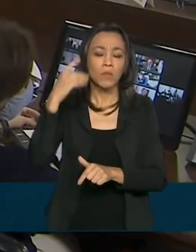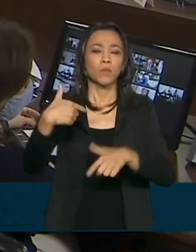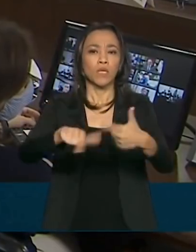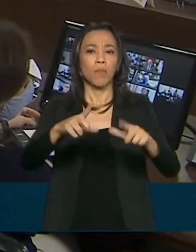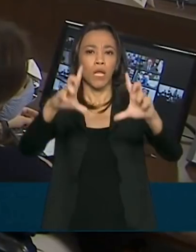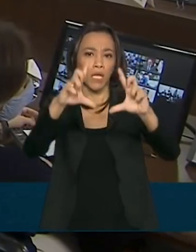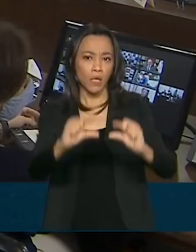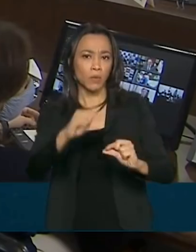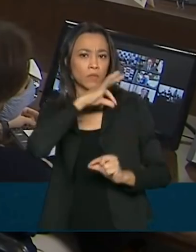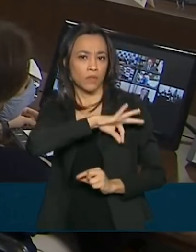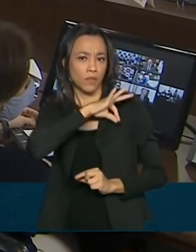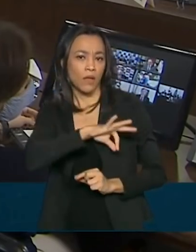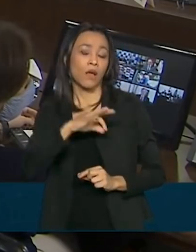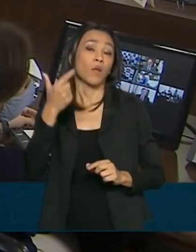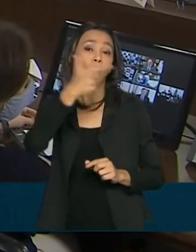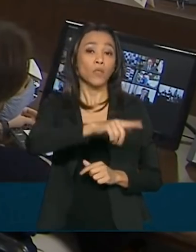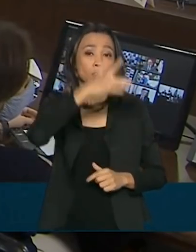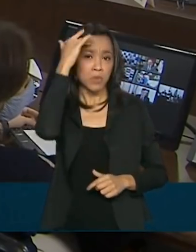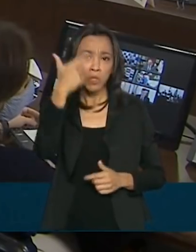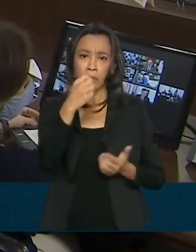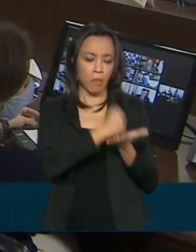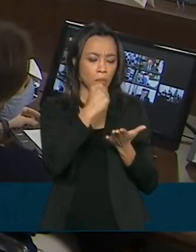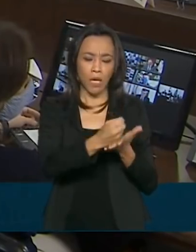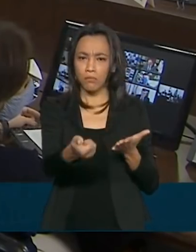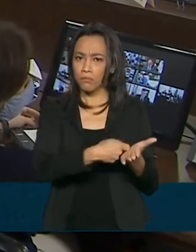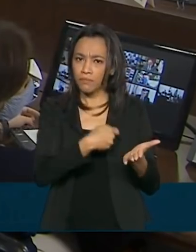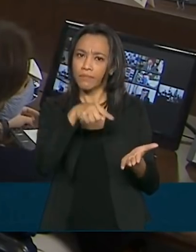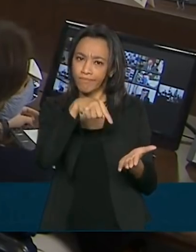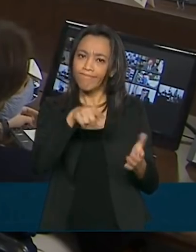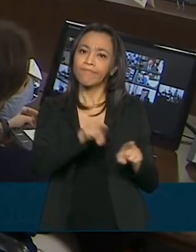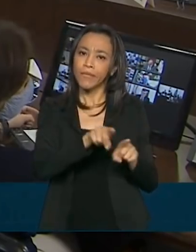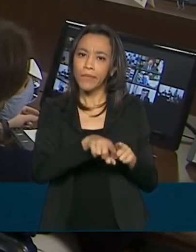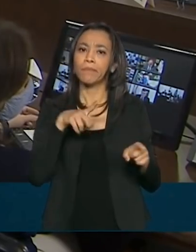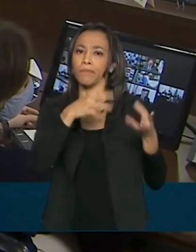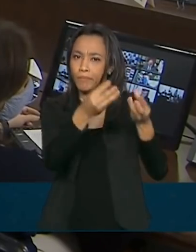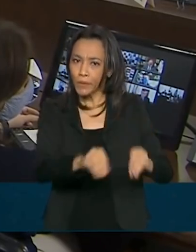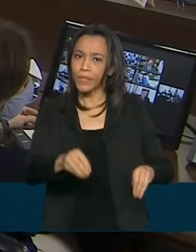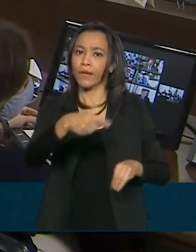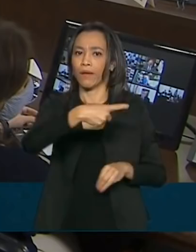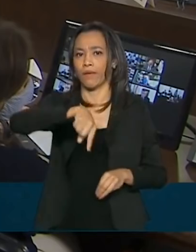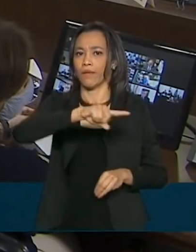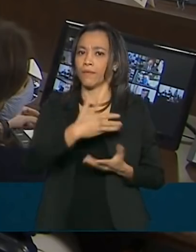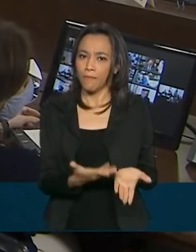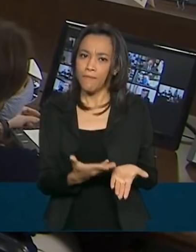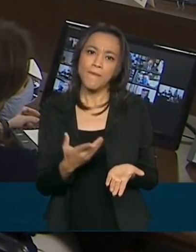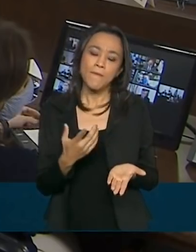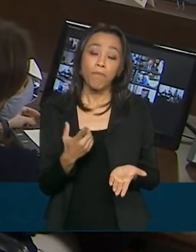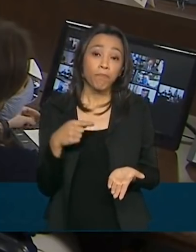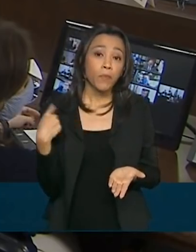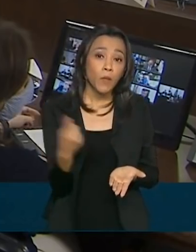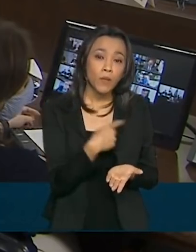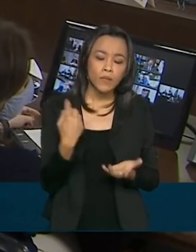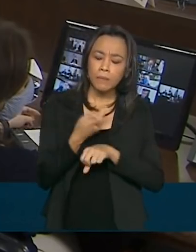os informais também, que foram duramente atingidos nesse momento, buscar maneiras